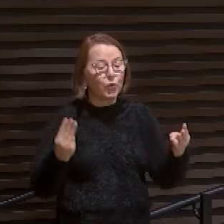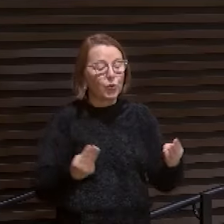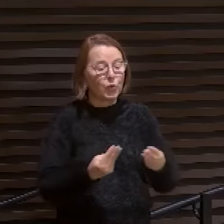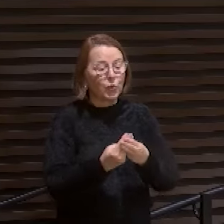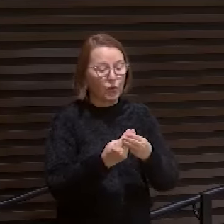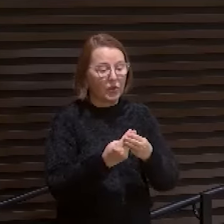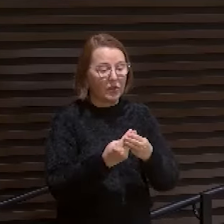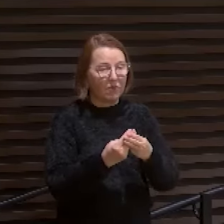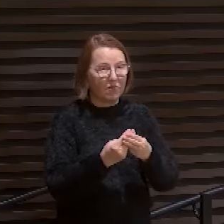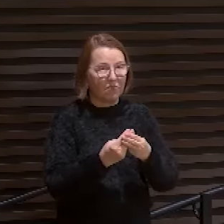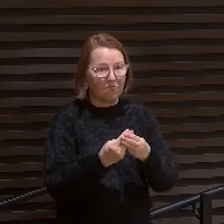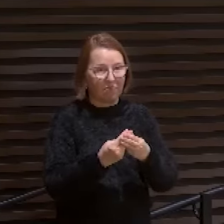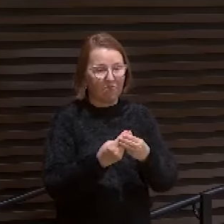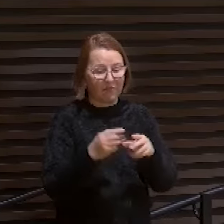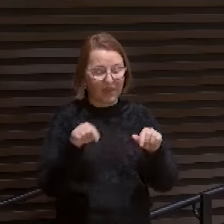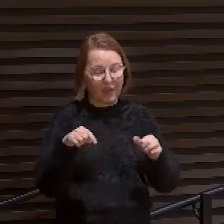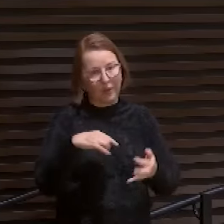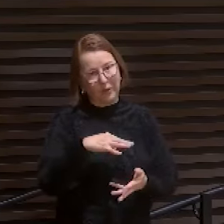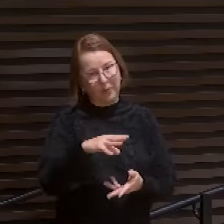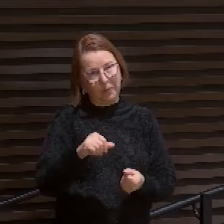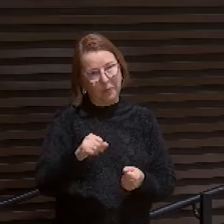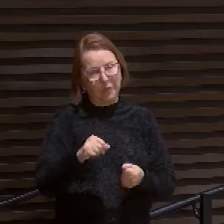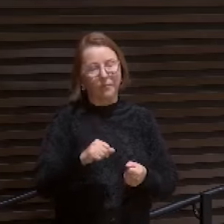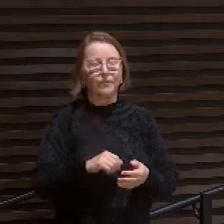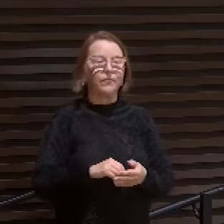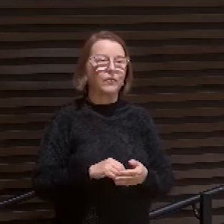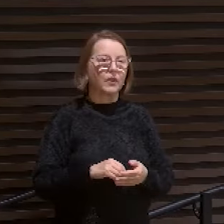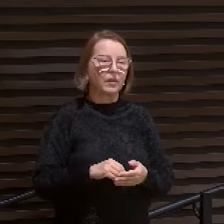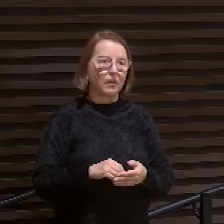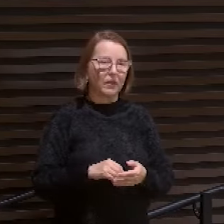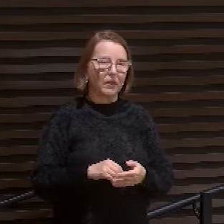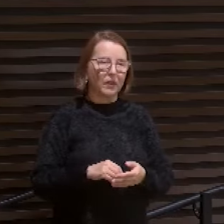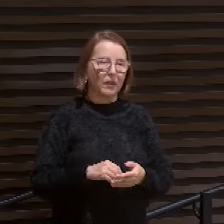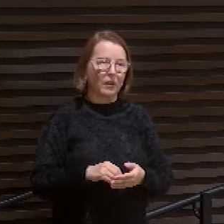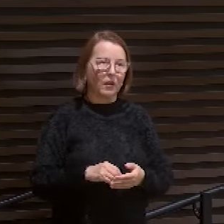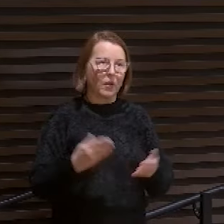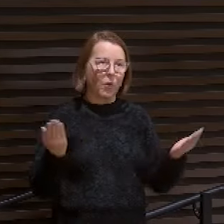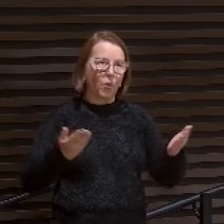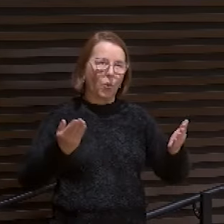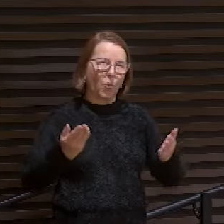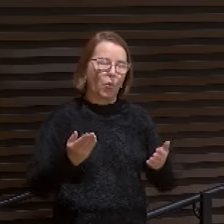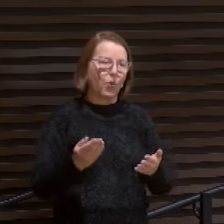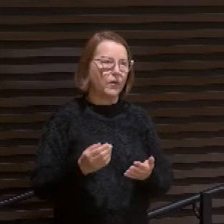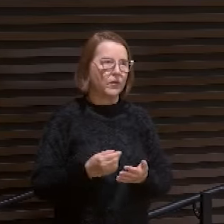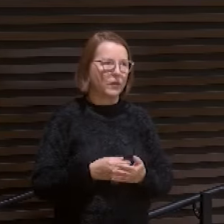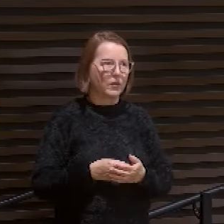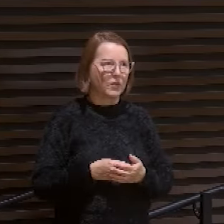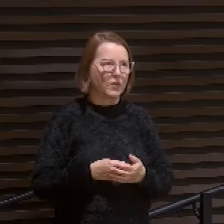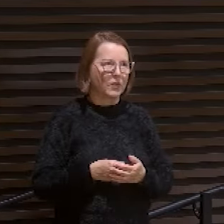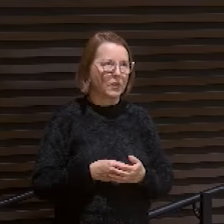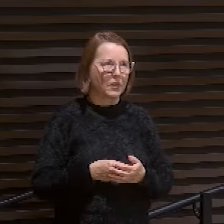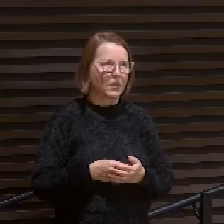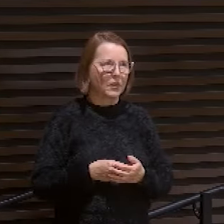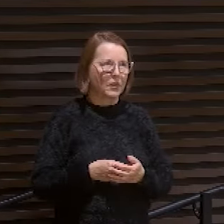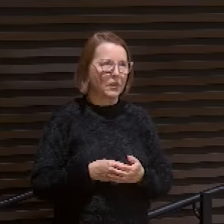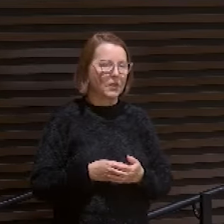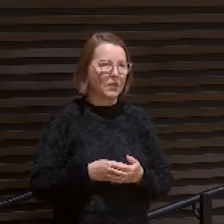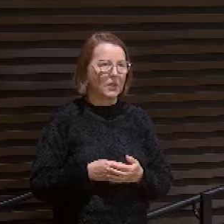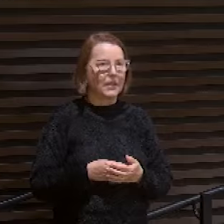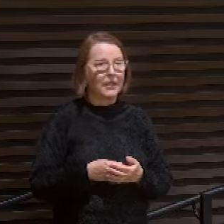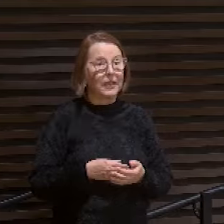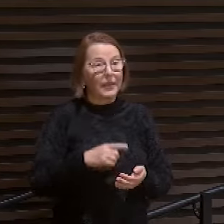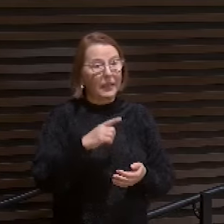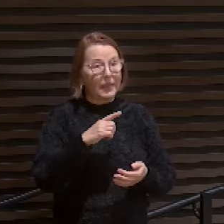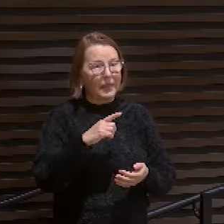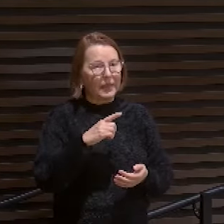E hoje, o Instituto do Templo tem mapeado todas as tribos e onde elas estão,